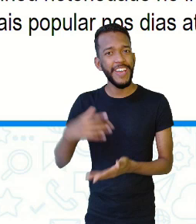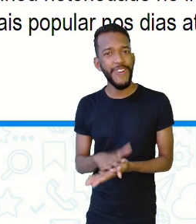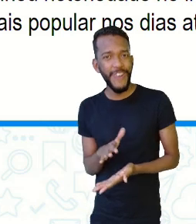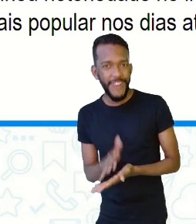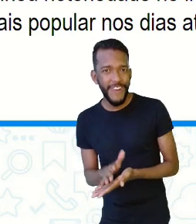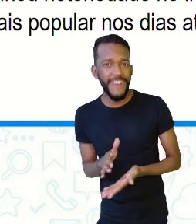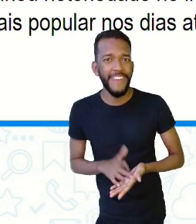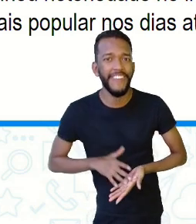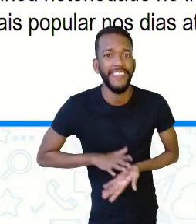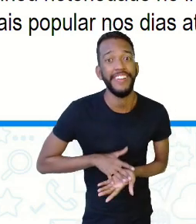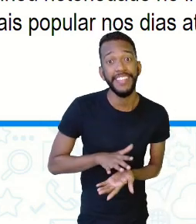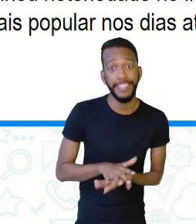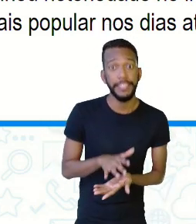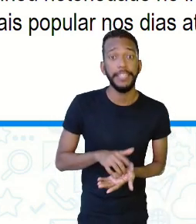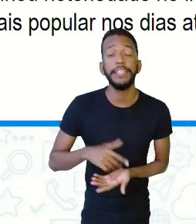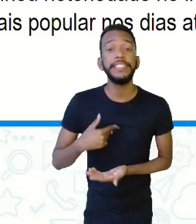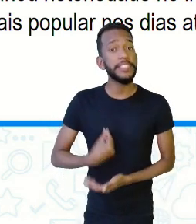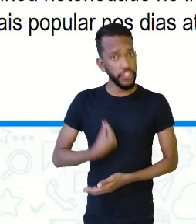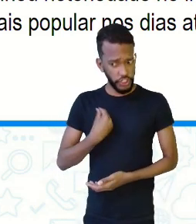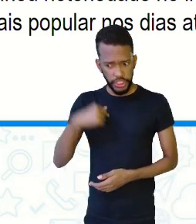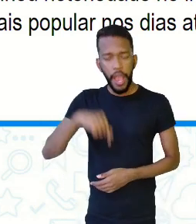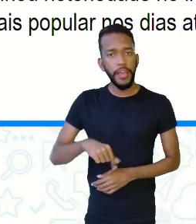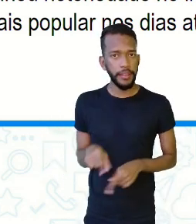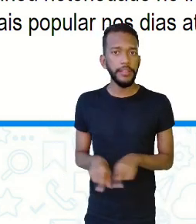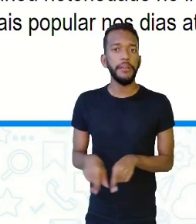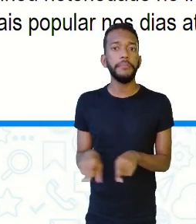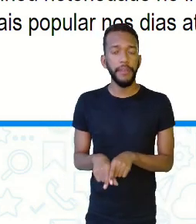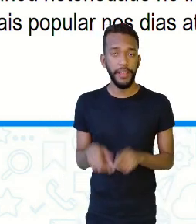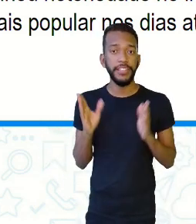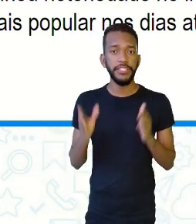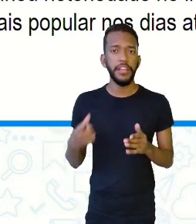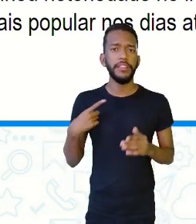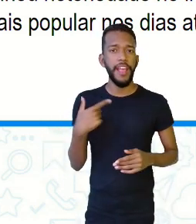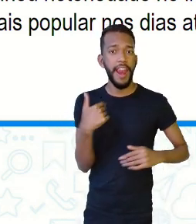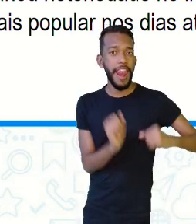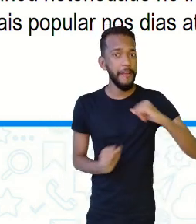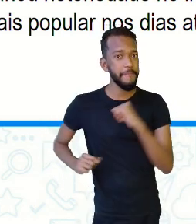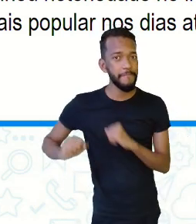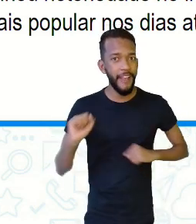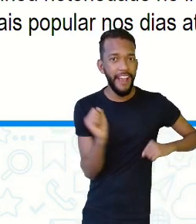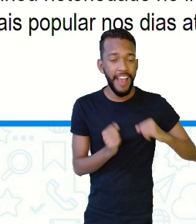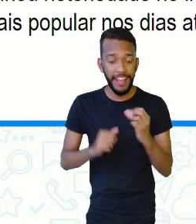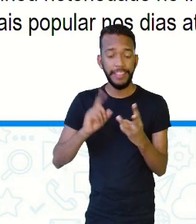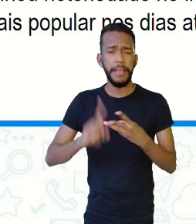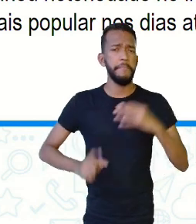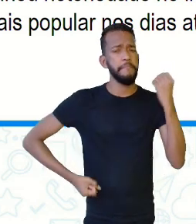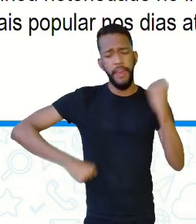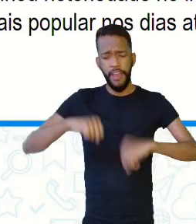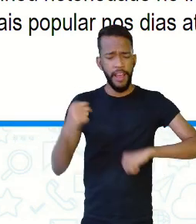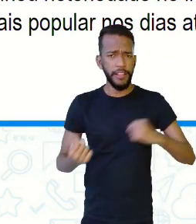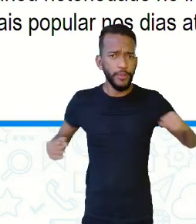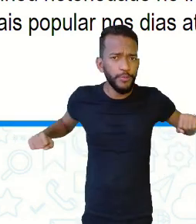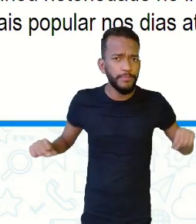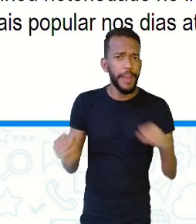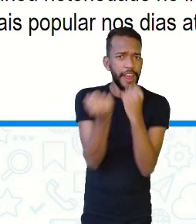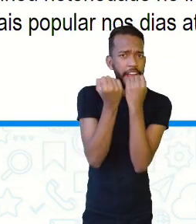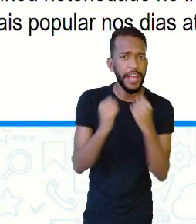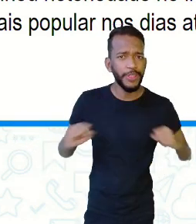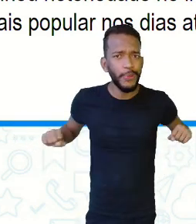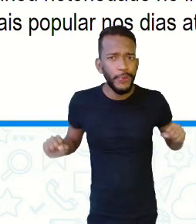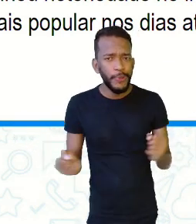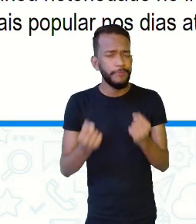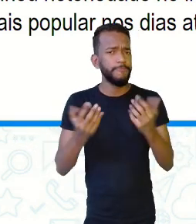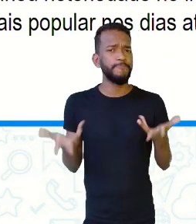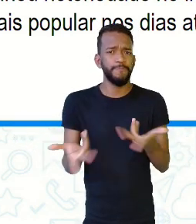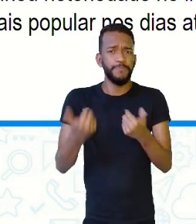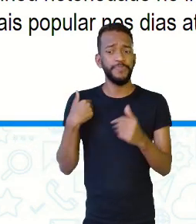é o nosso ritmo, e uma lambada, quem conhece, o maracatu, gente. Maracatu